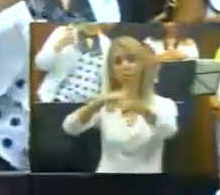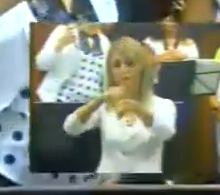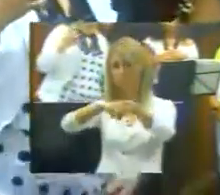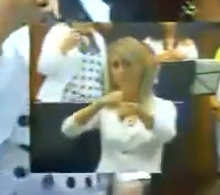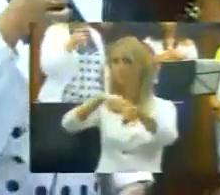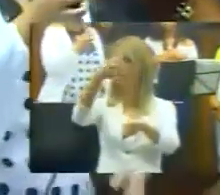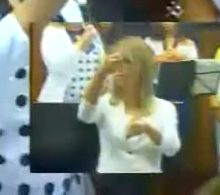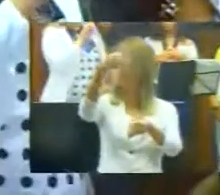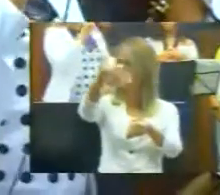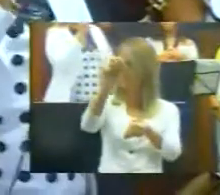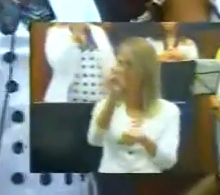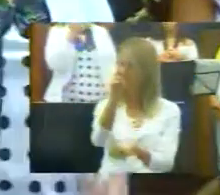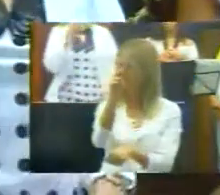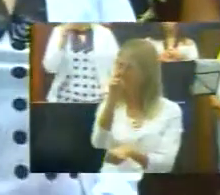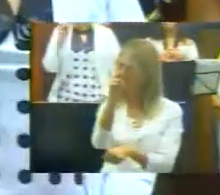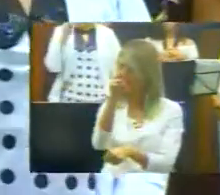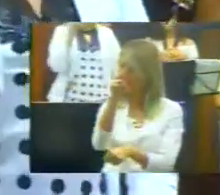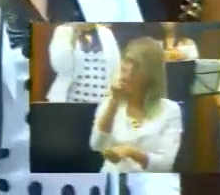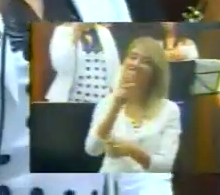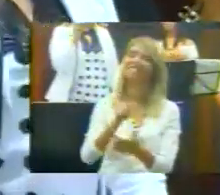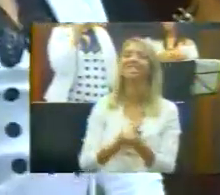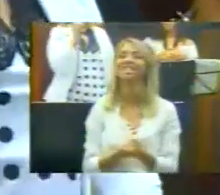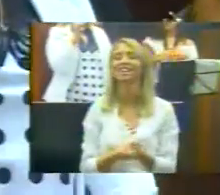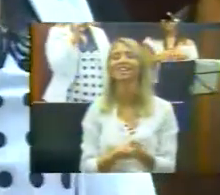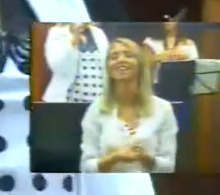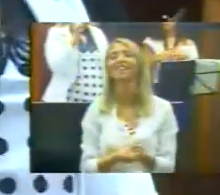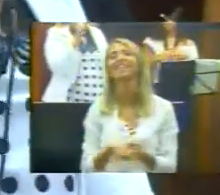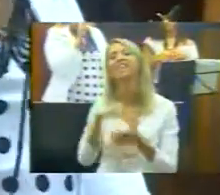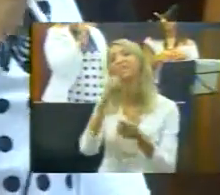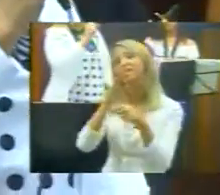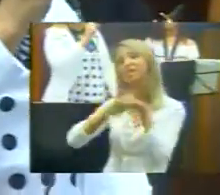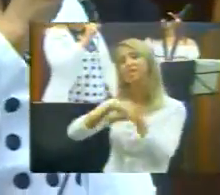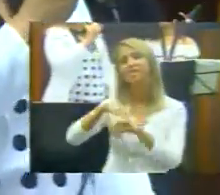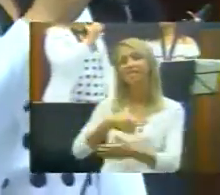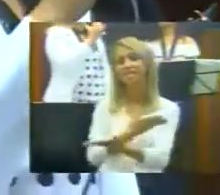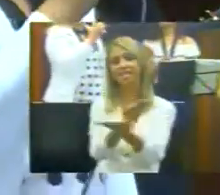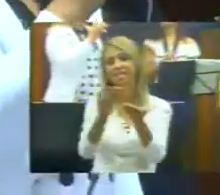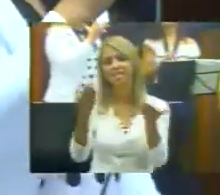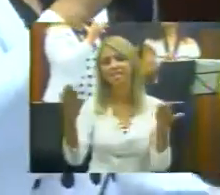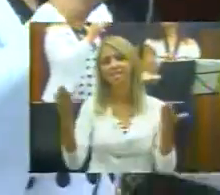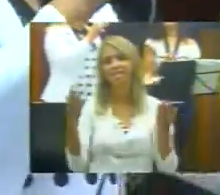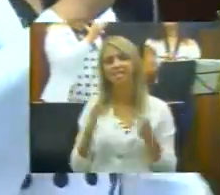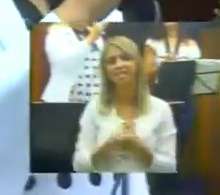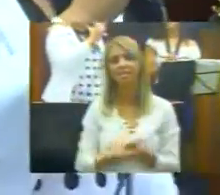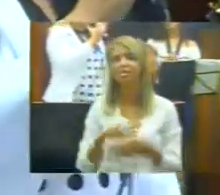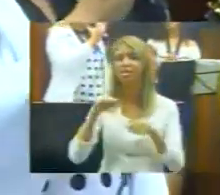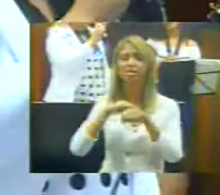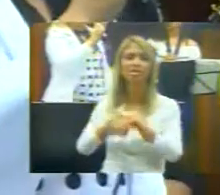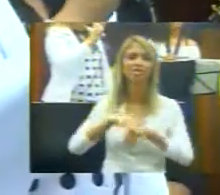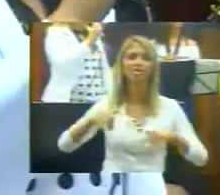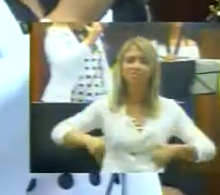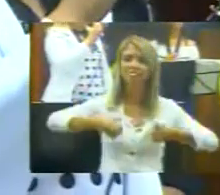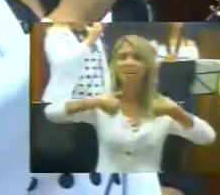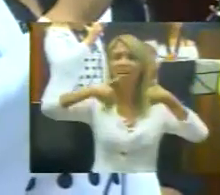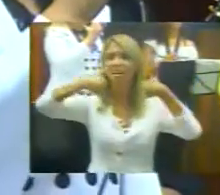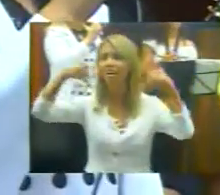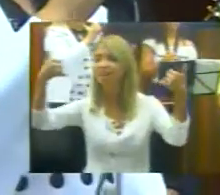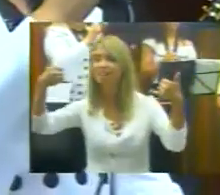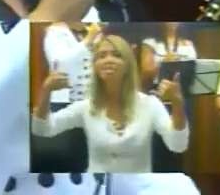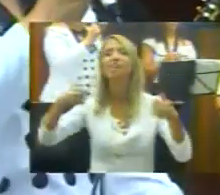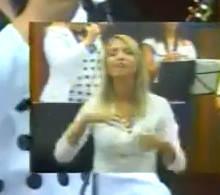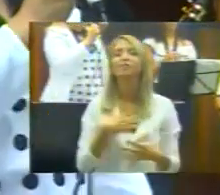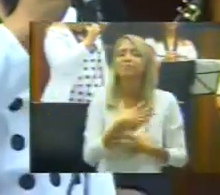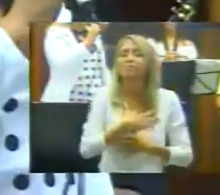será de 1 minuto. Boa noite a todos, a todas. É uma noite de festa. Eu me sinto